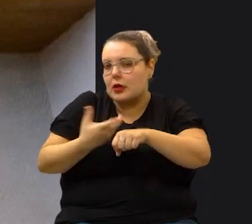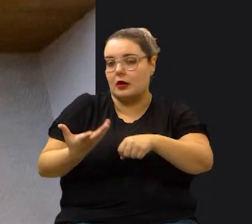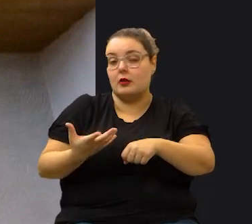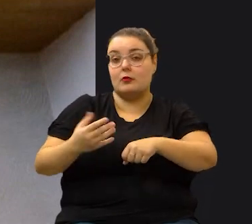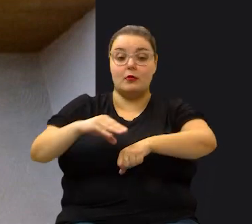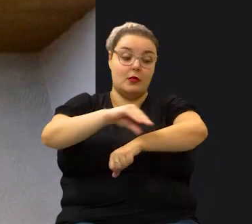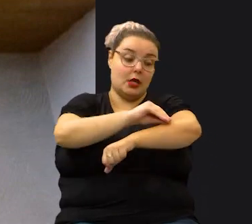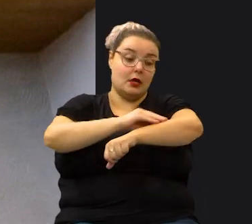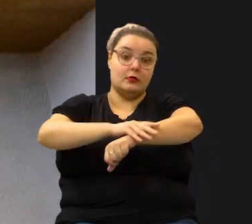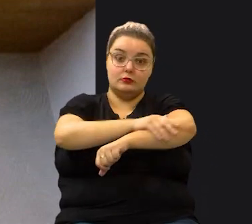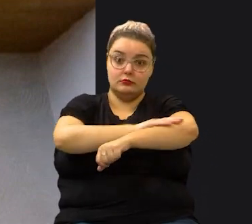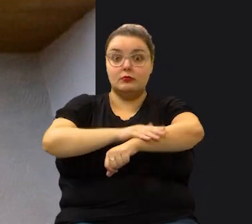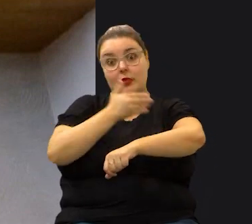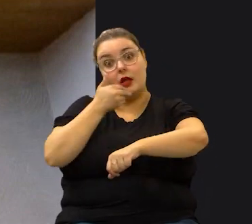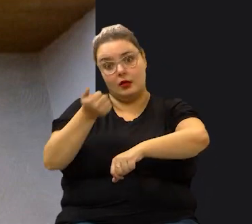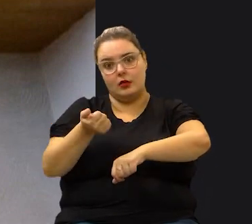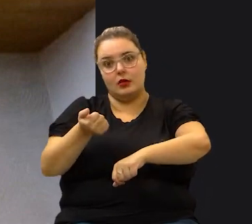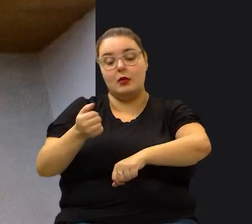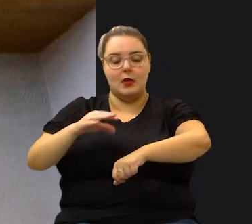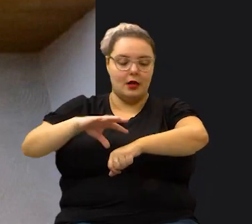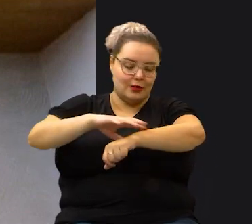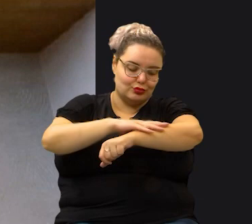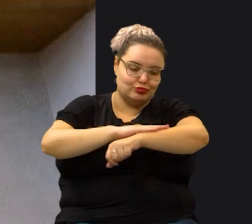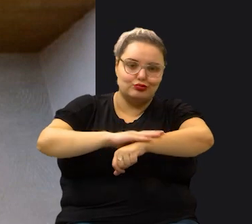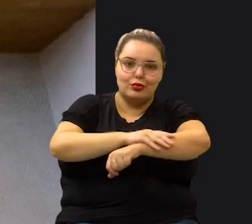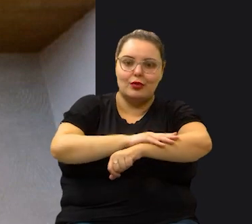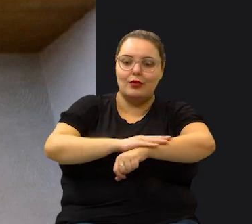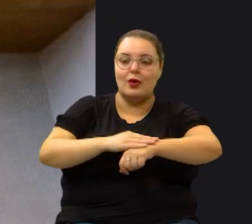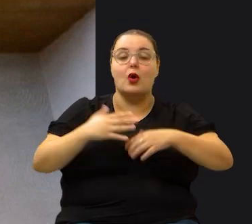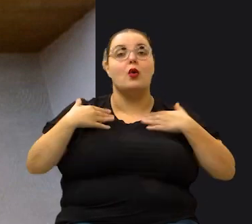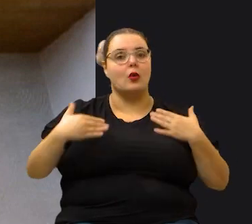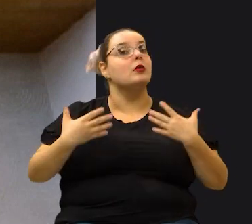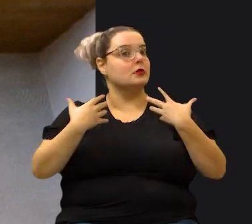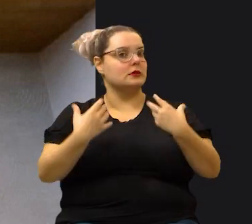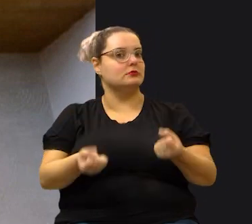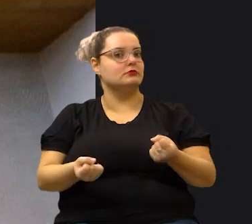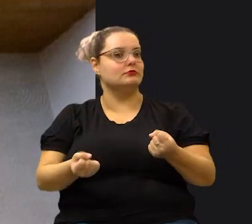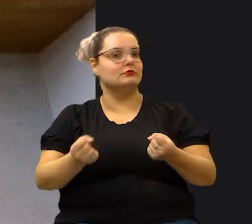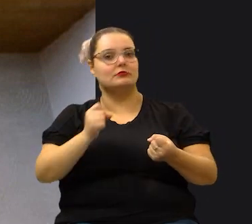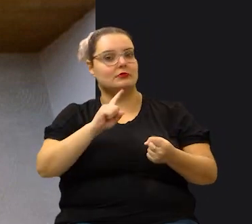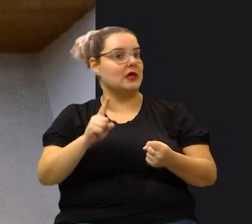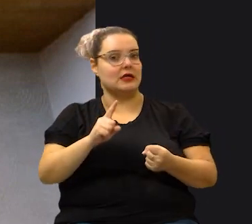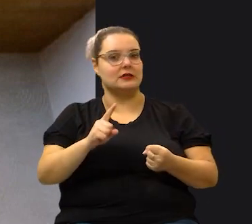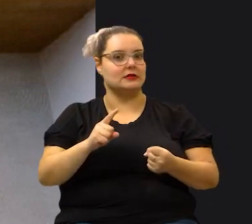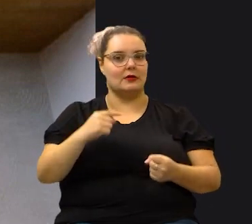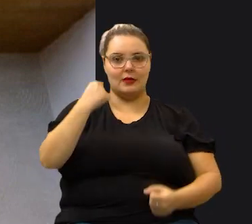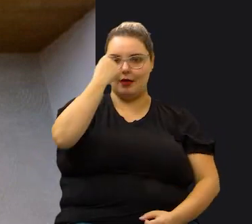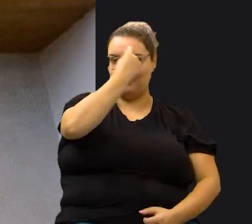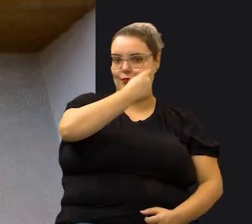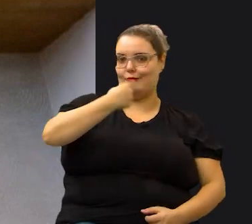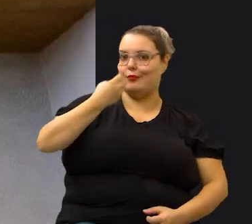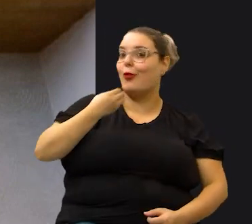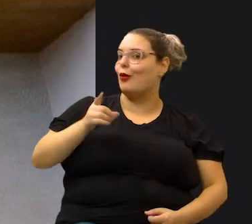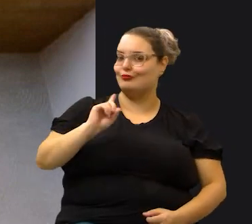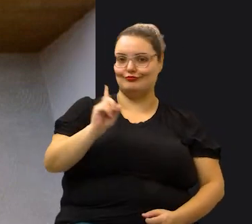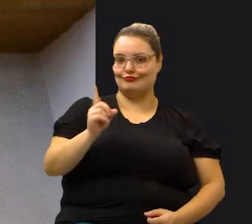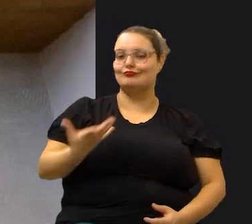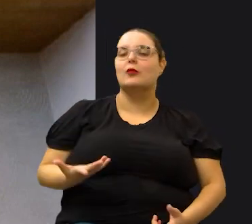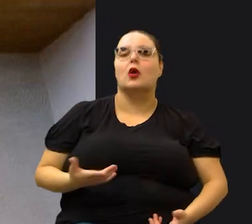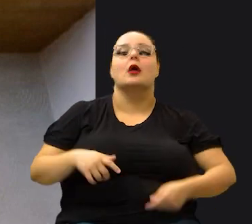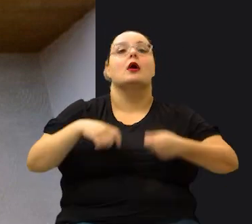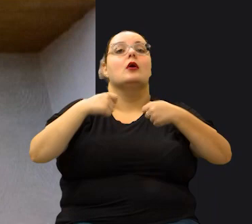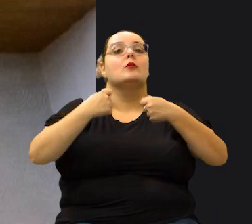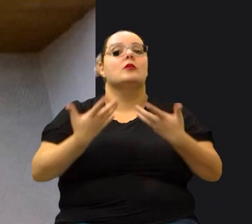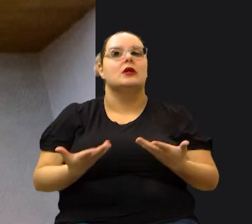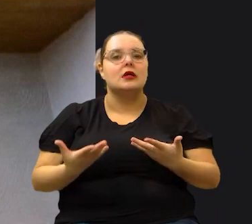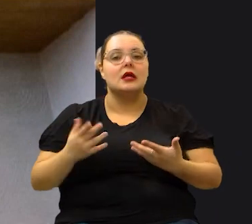maior. Só que muitas vezes esses cremes hidratantes mais grossos, o corpo tolera muito bem, mas eles já não ficam tão bem para o rosto, que muitas vezes